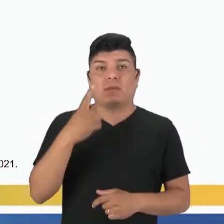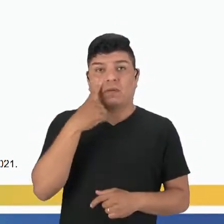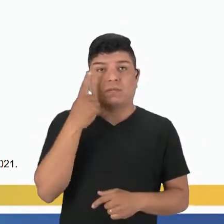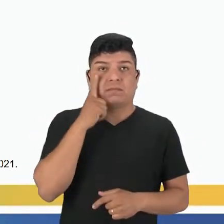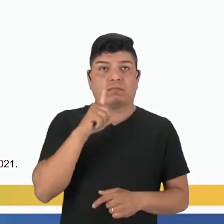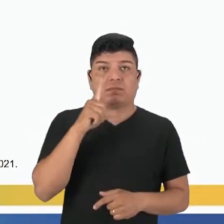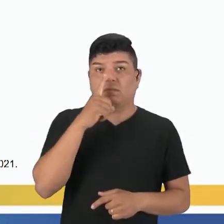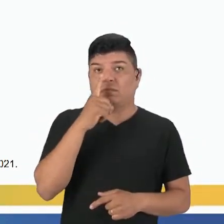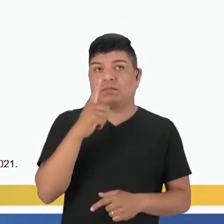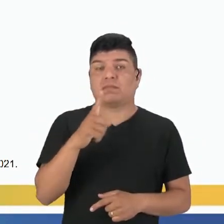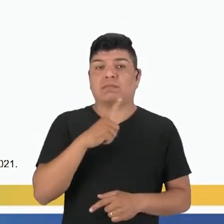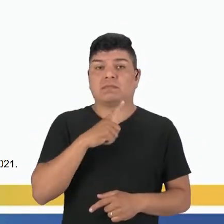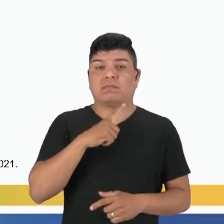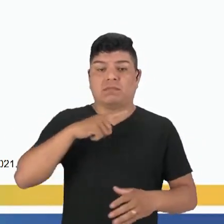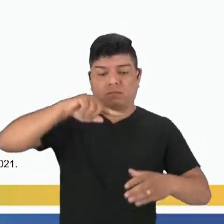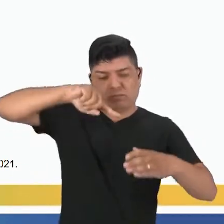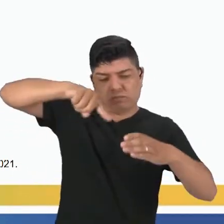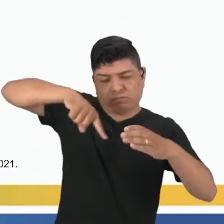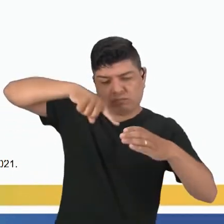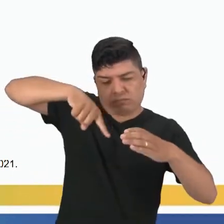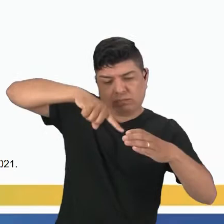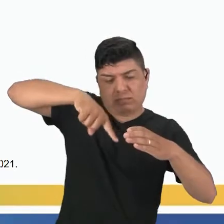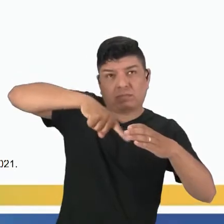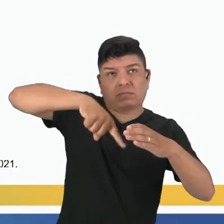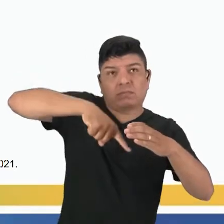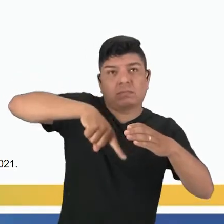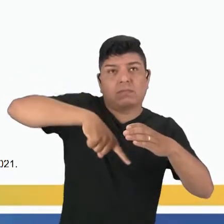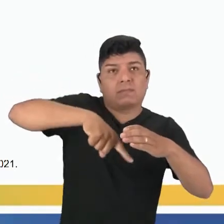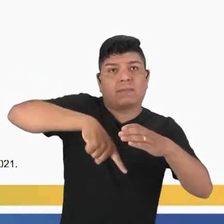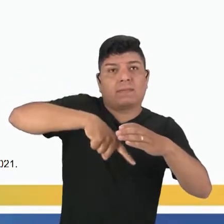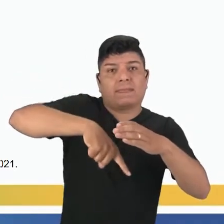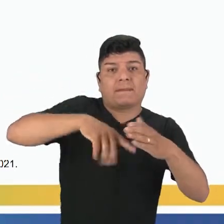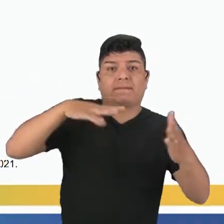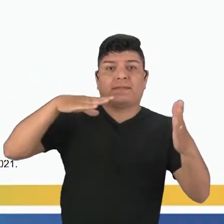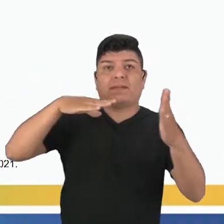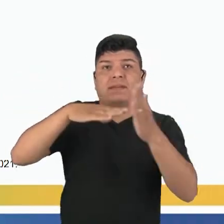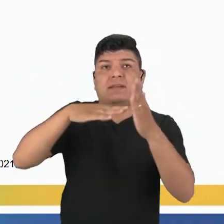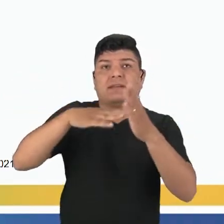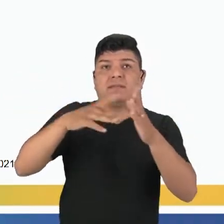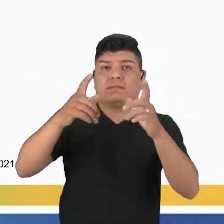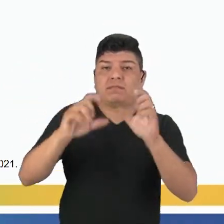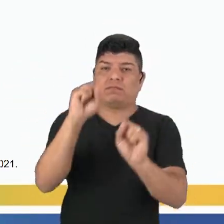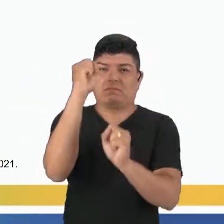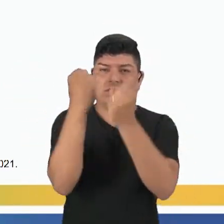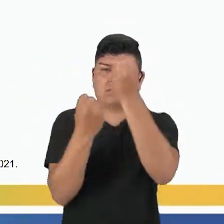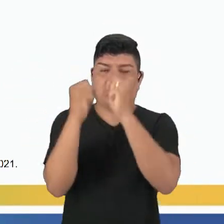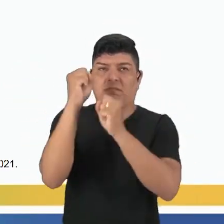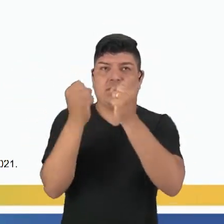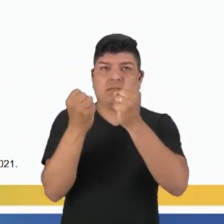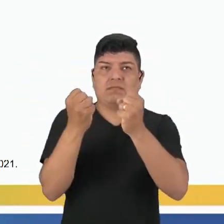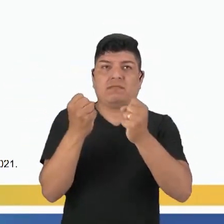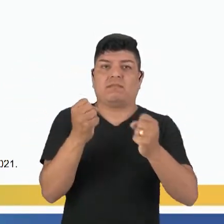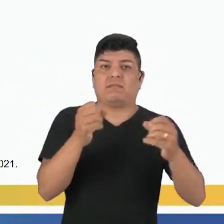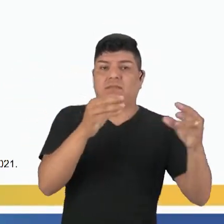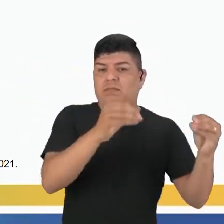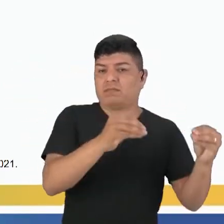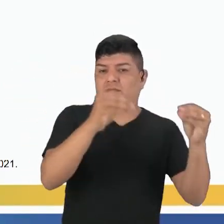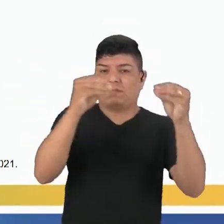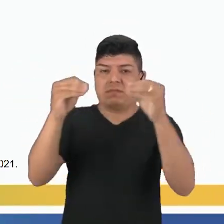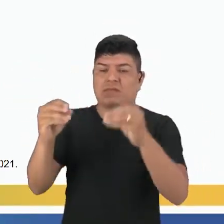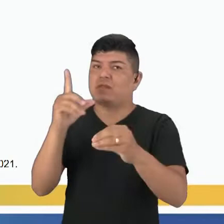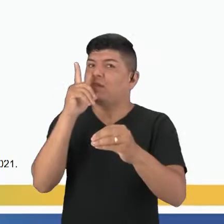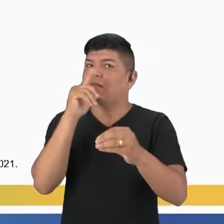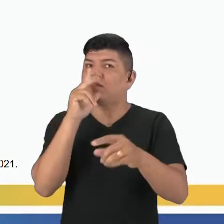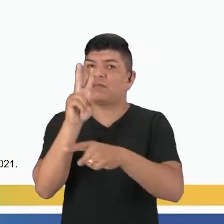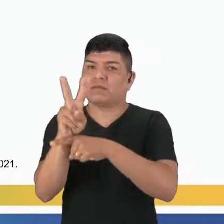nesse redemoinho tem um buraco por onde a água vai descer por gravidade até uma casa de máquinas, que vai levar por bombeamento a água até a